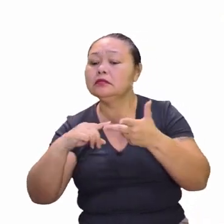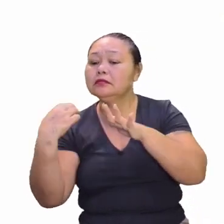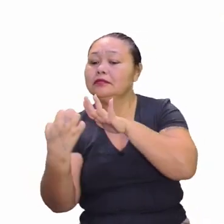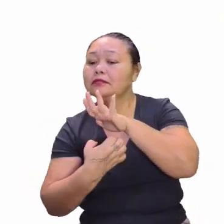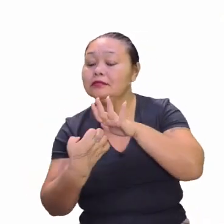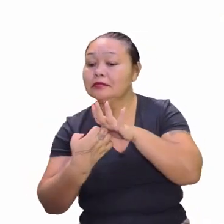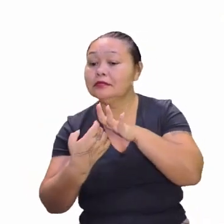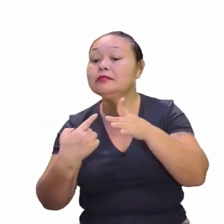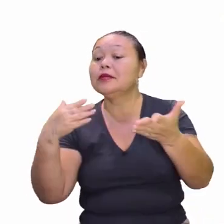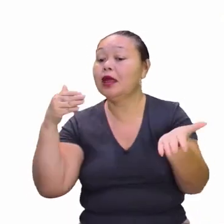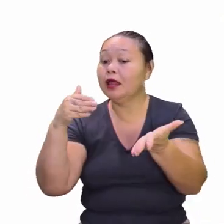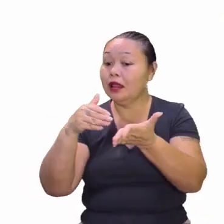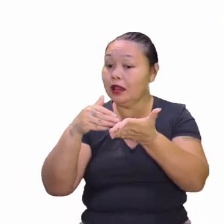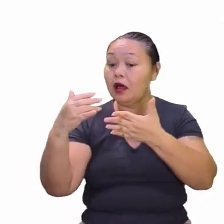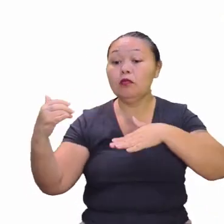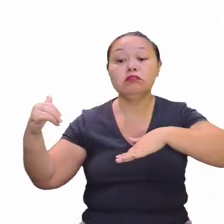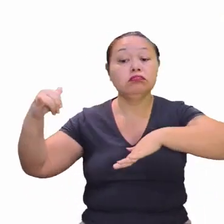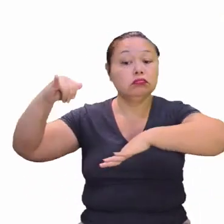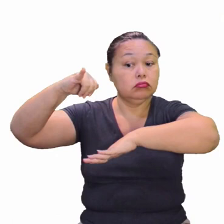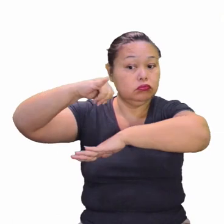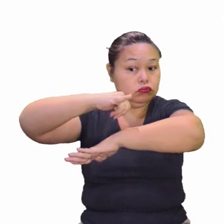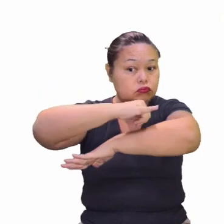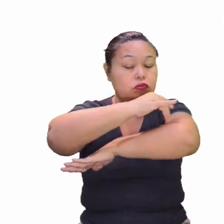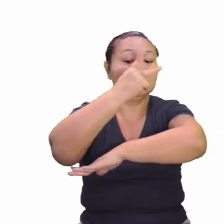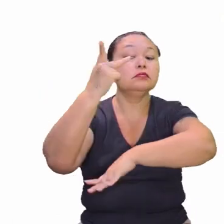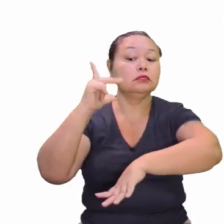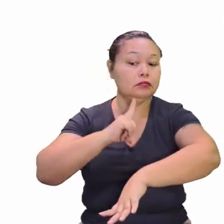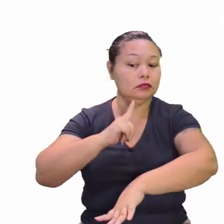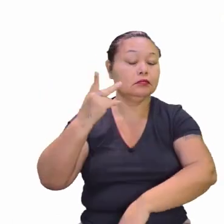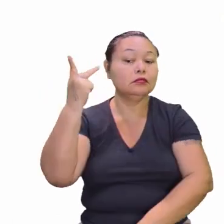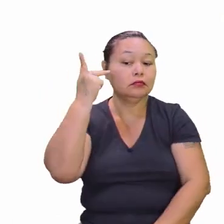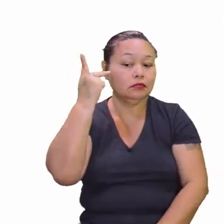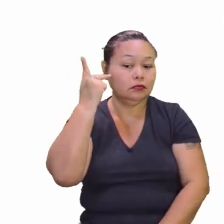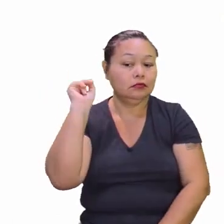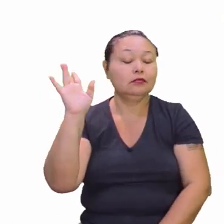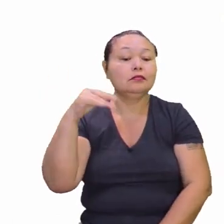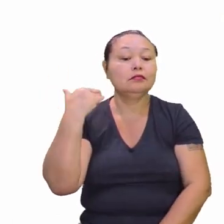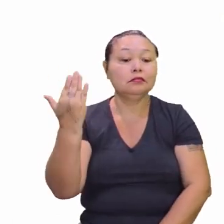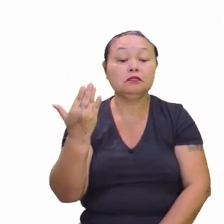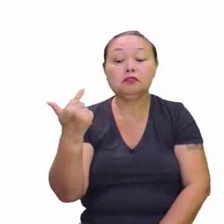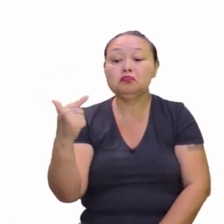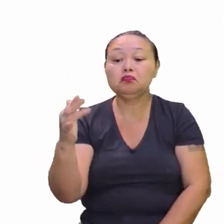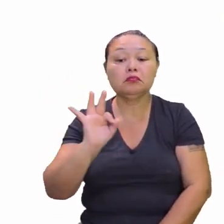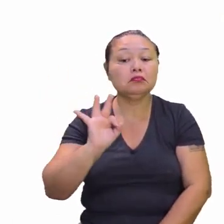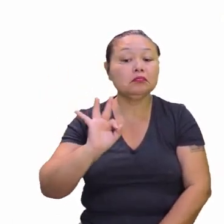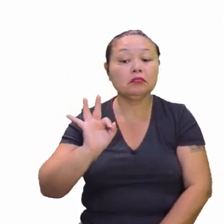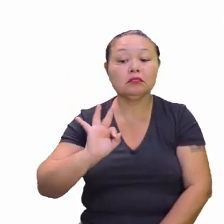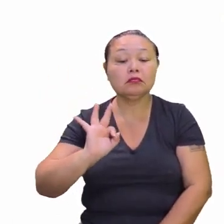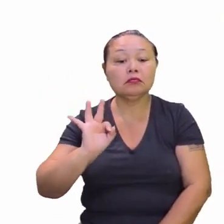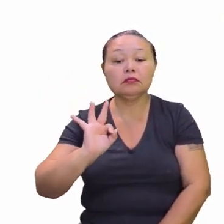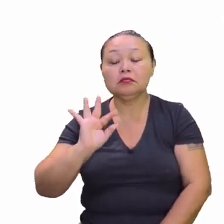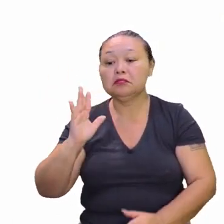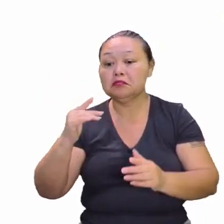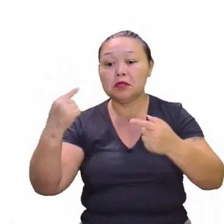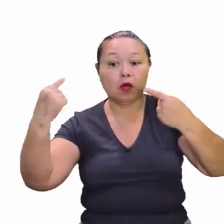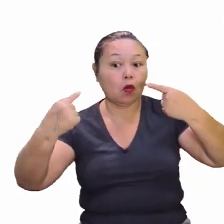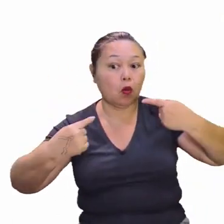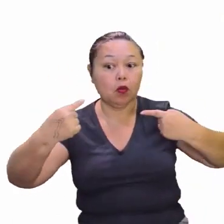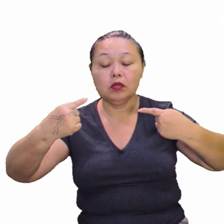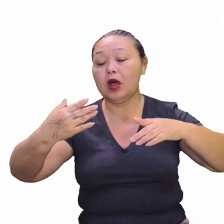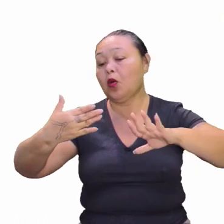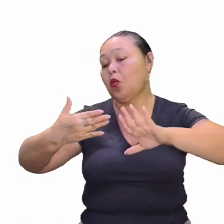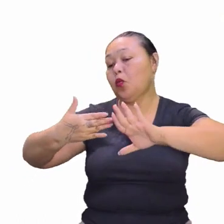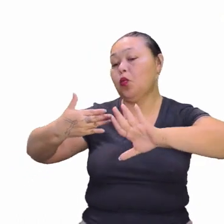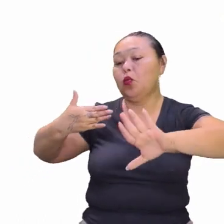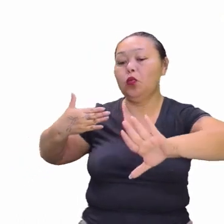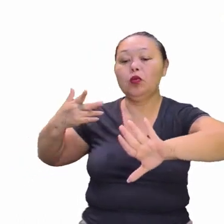de indústria, até a indústria aeroespacial a gente vai encontrar ali em São Paulo. Então, a gente não tem, ainda a gente não compete, a gente está